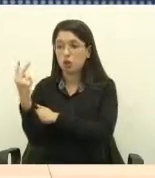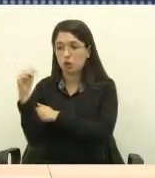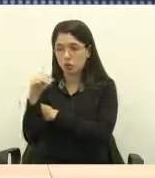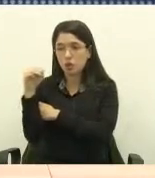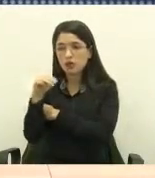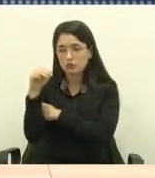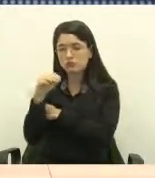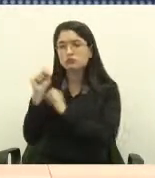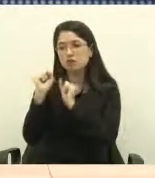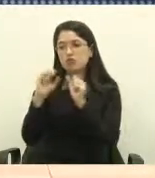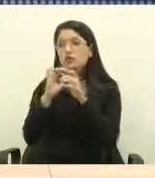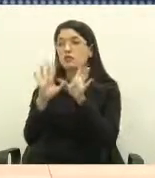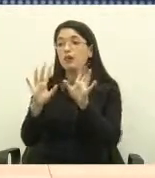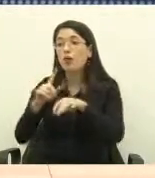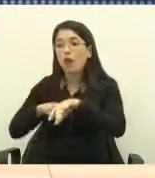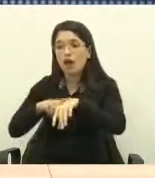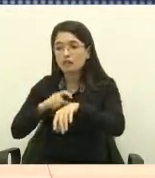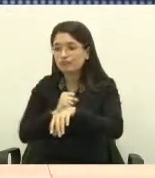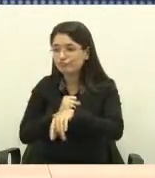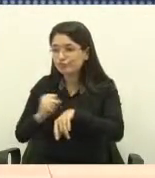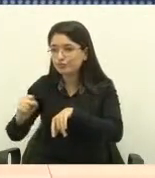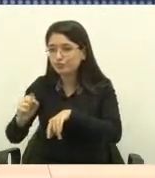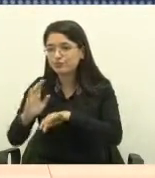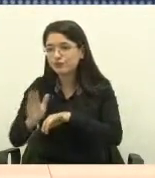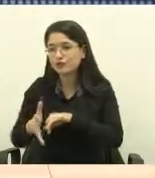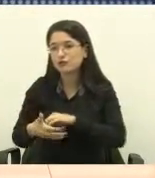está ultrapassado.